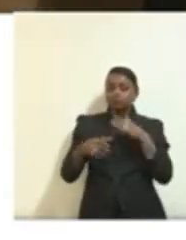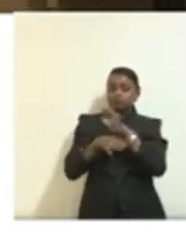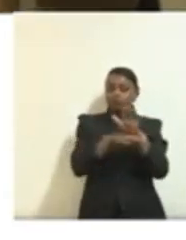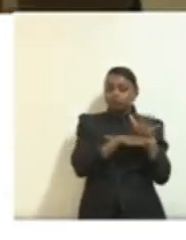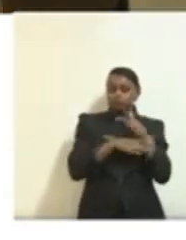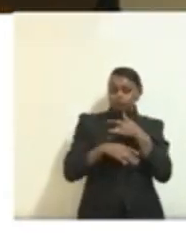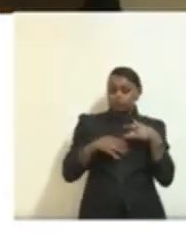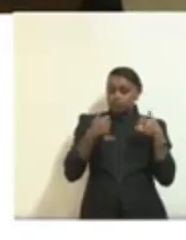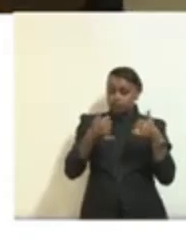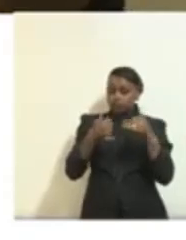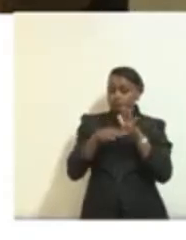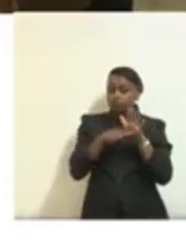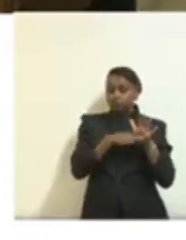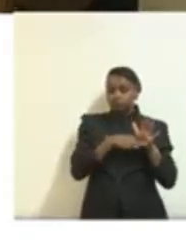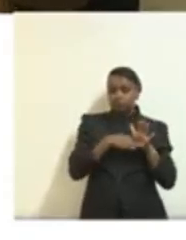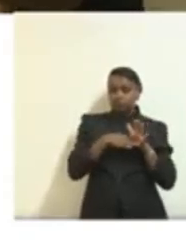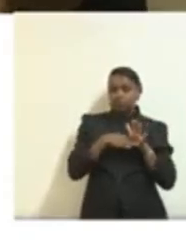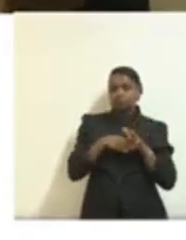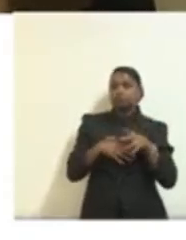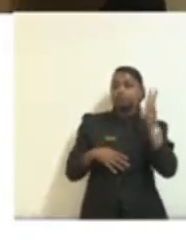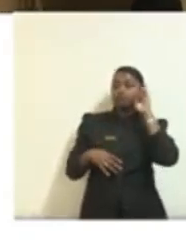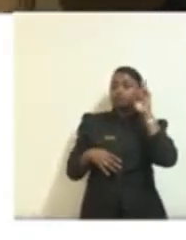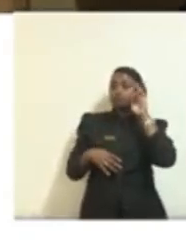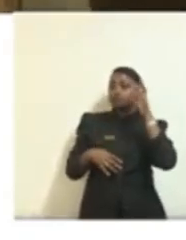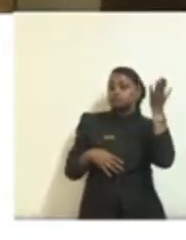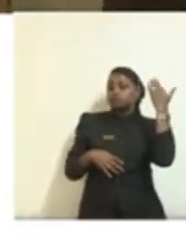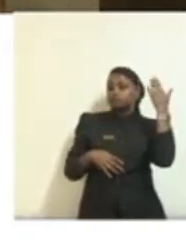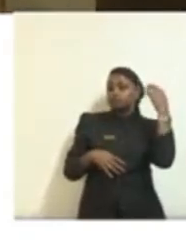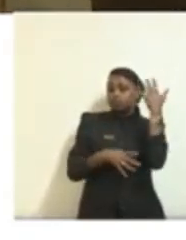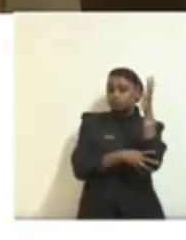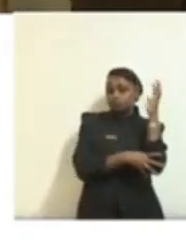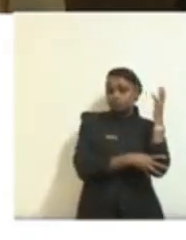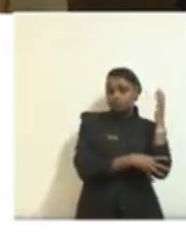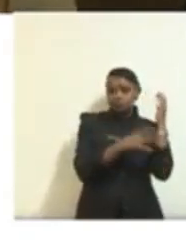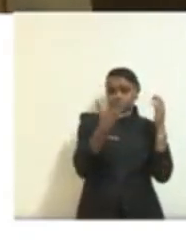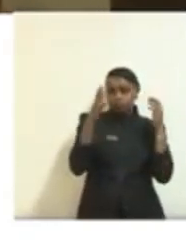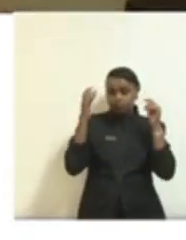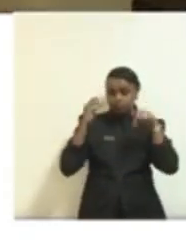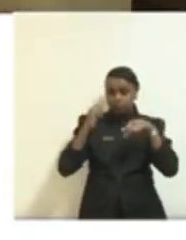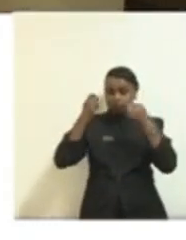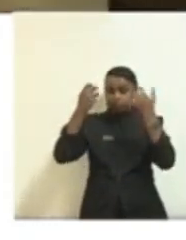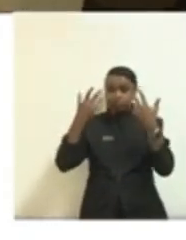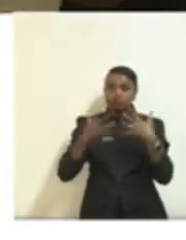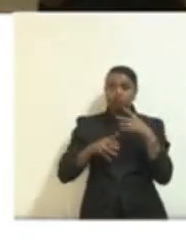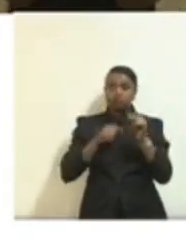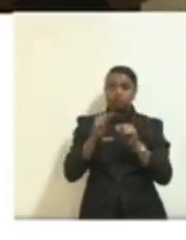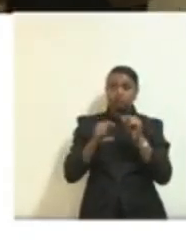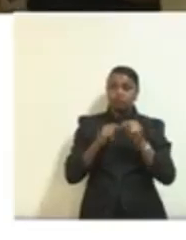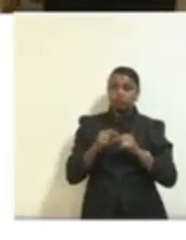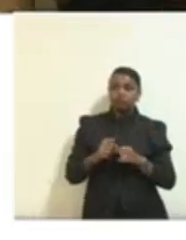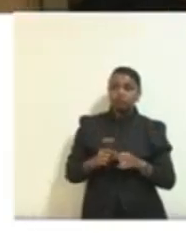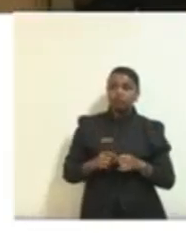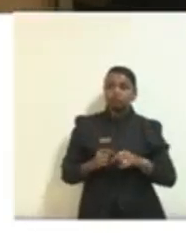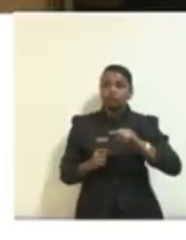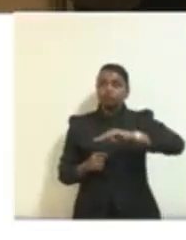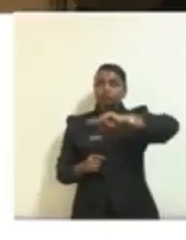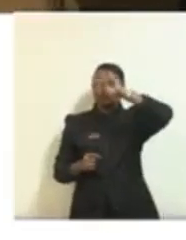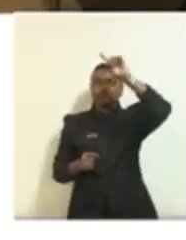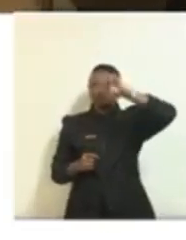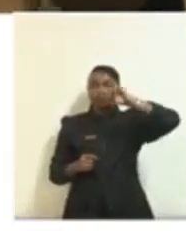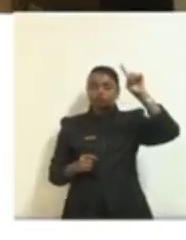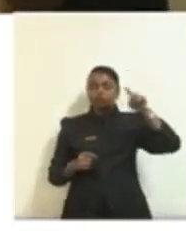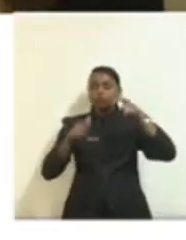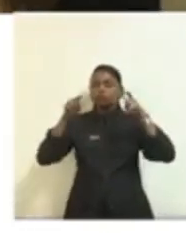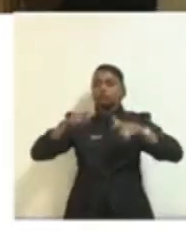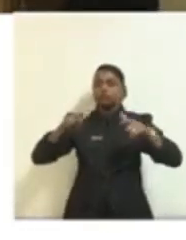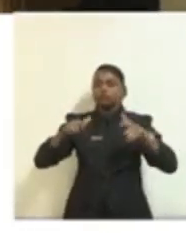conservação. A história ambiental mostra, eu vou mostrar só esse gráfico. Isso aqui é um perfil de pólen em São Francisco de